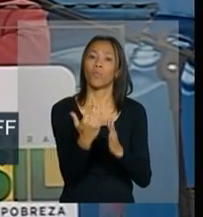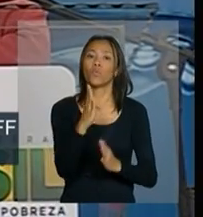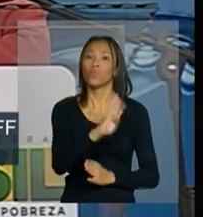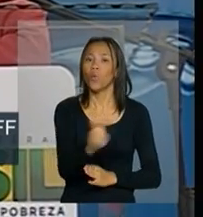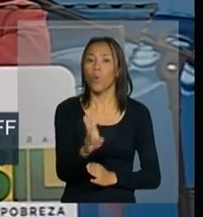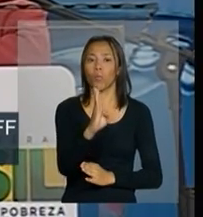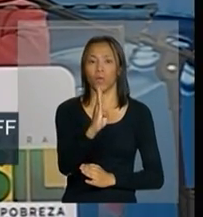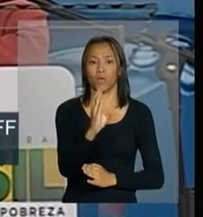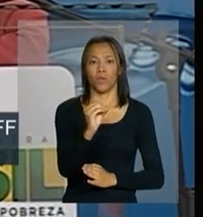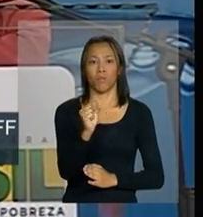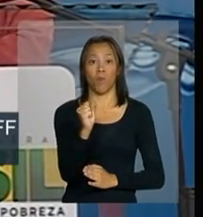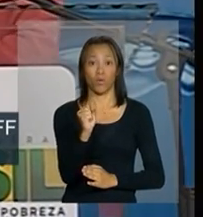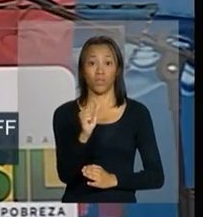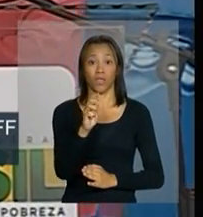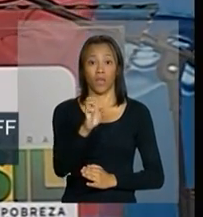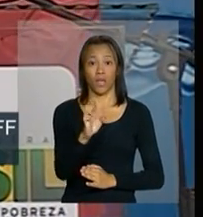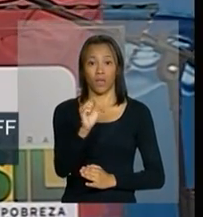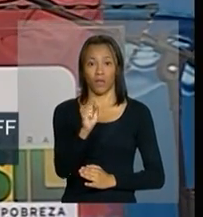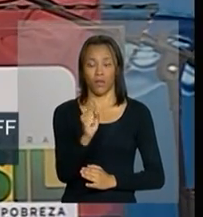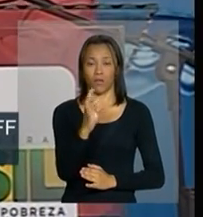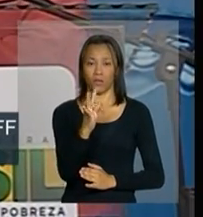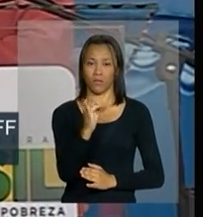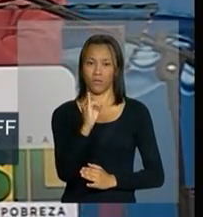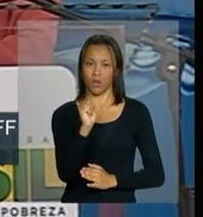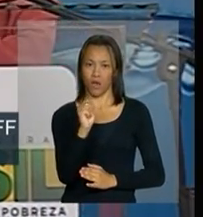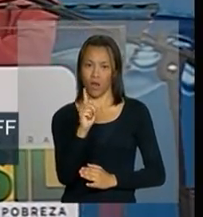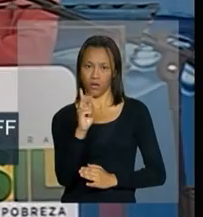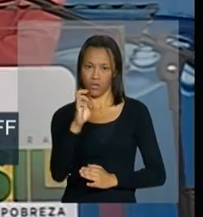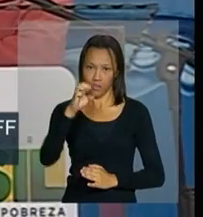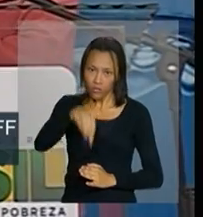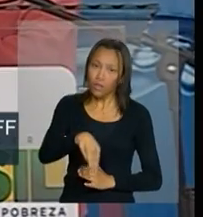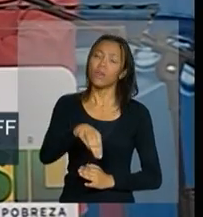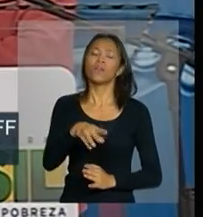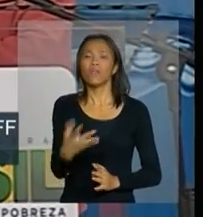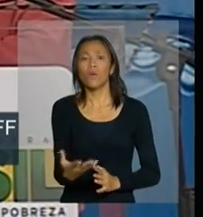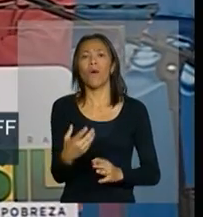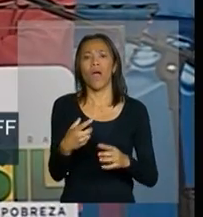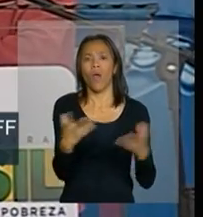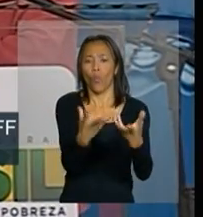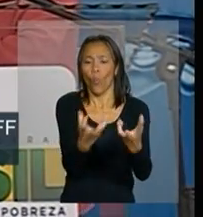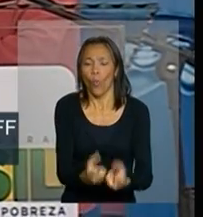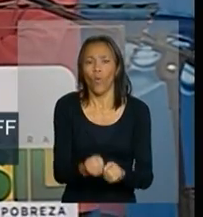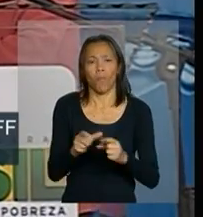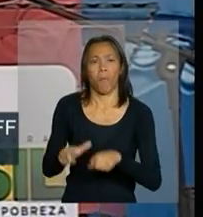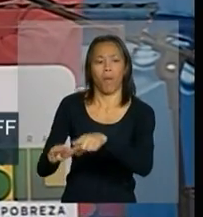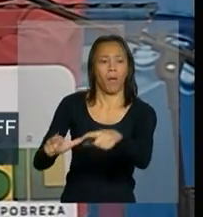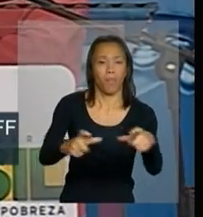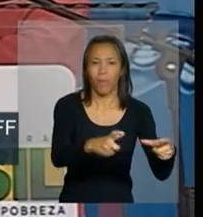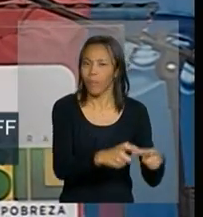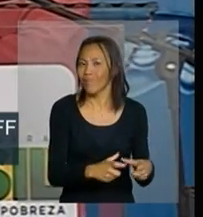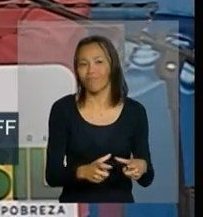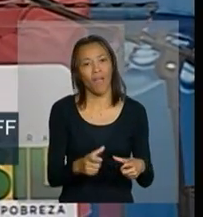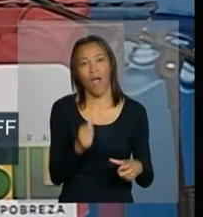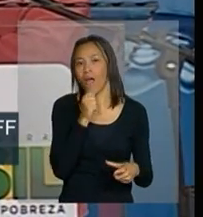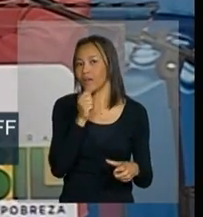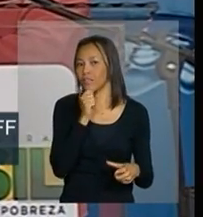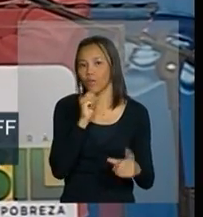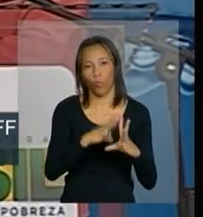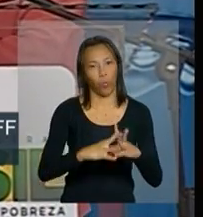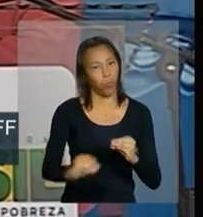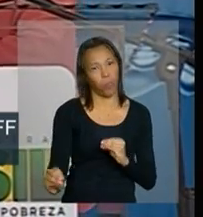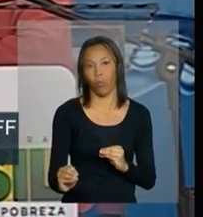Estiagem. Agora, como a seca em muitos lugares ainda não acabou,